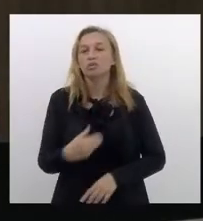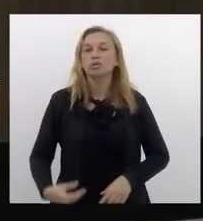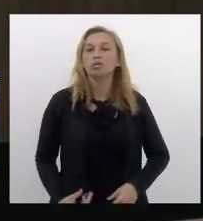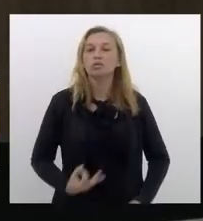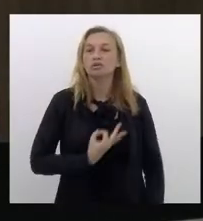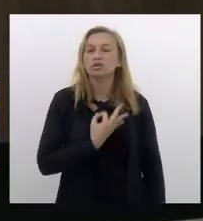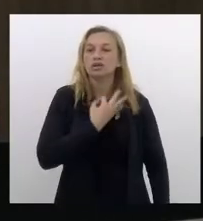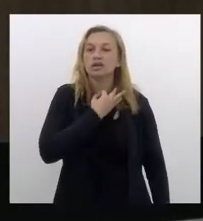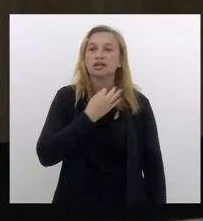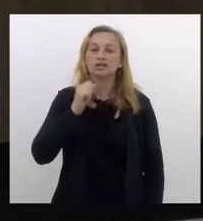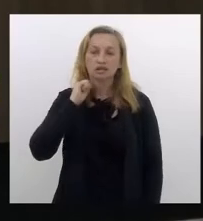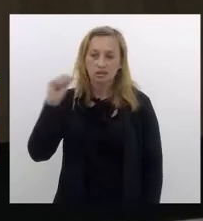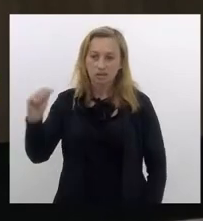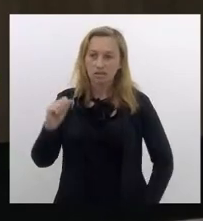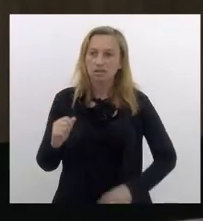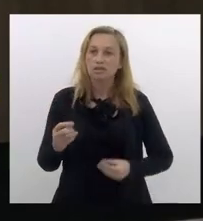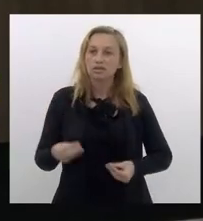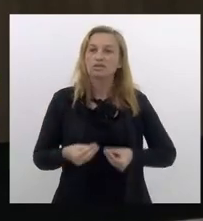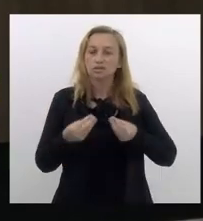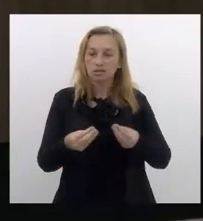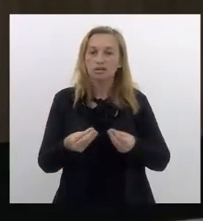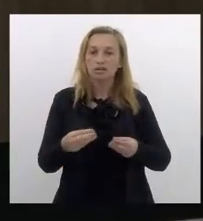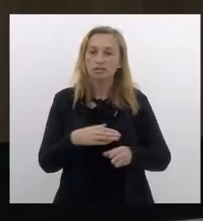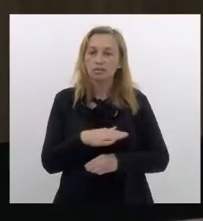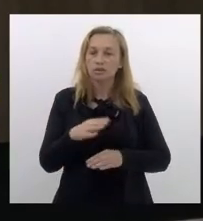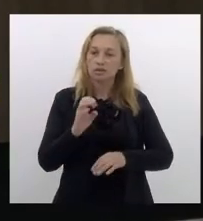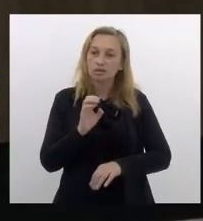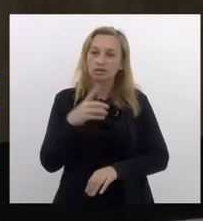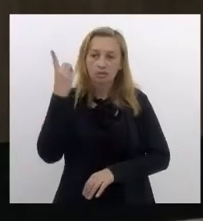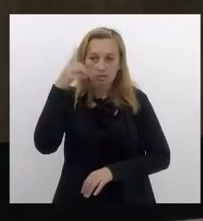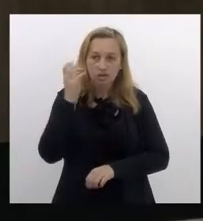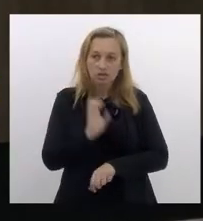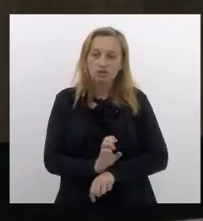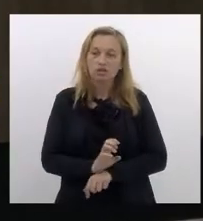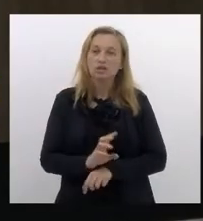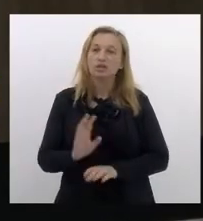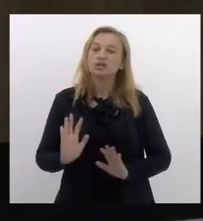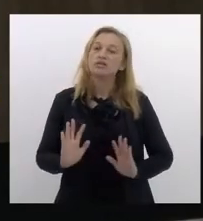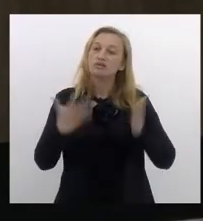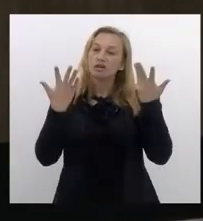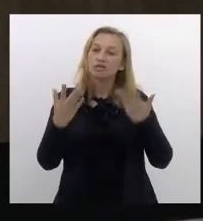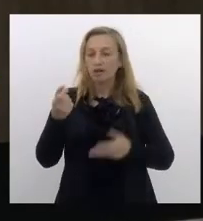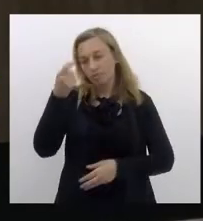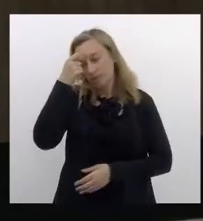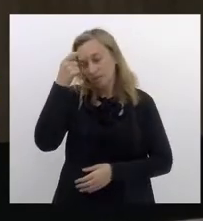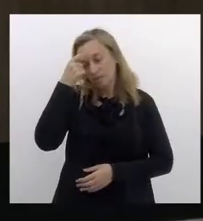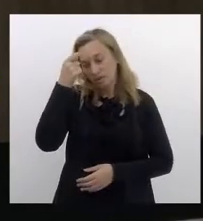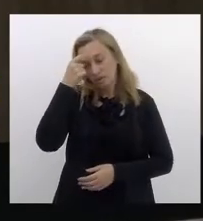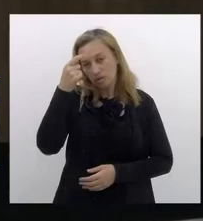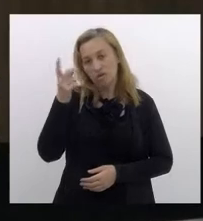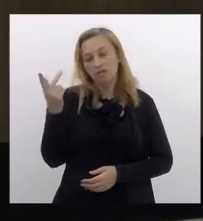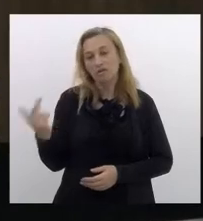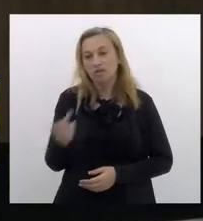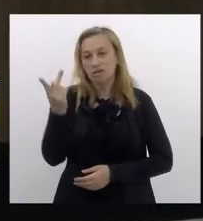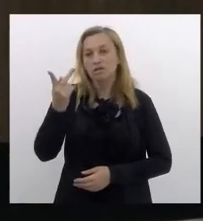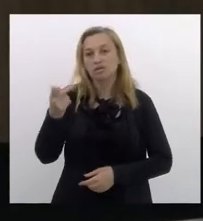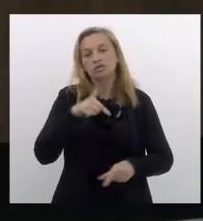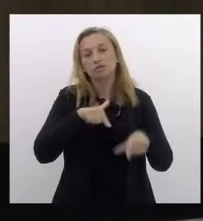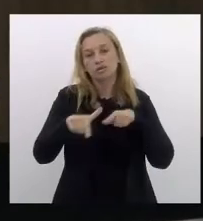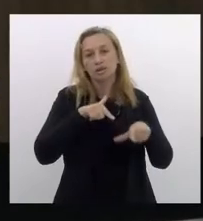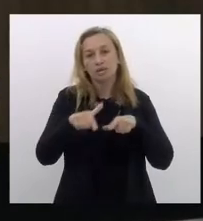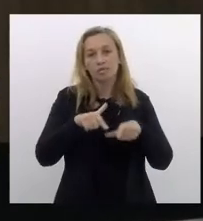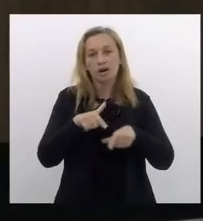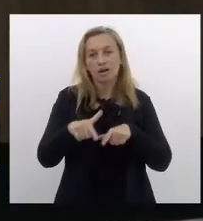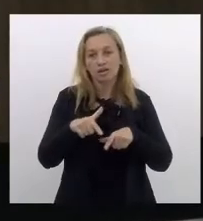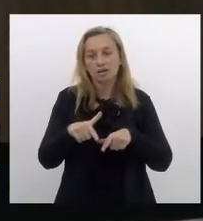Tiradentes concedida pelo Parlamento Estadual. Que sempre viva a memória e que sempre seja valorizado o trabalho, o